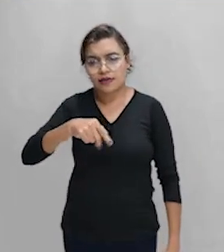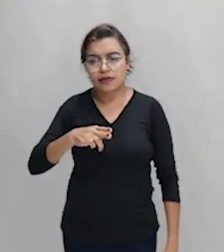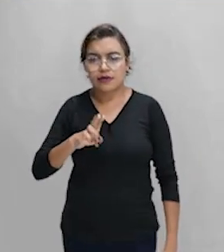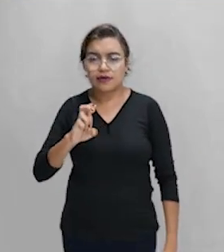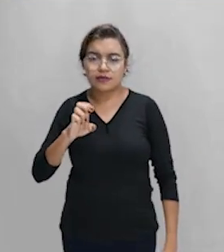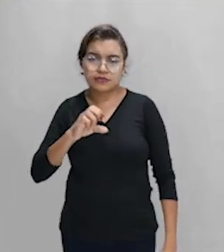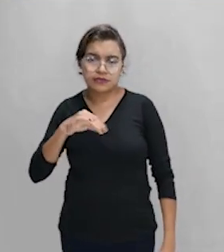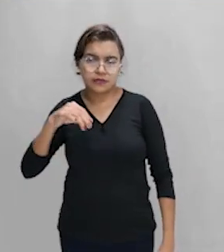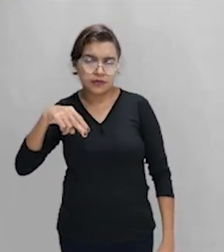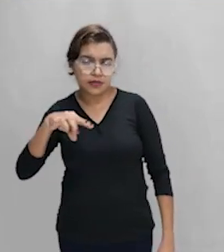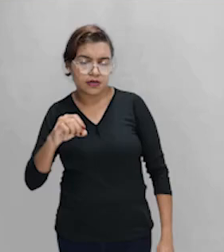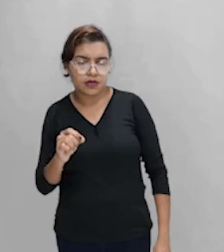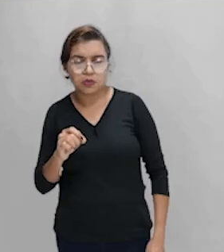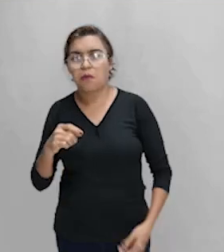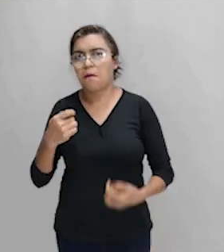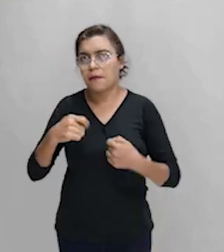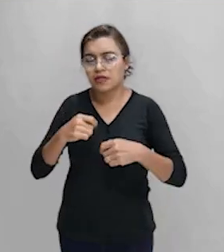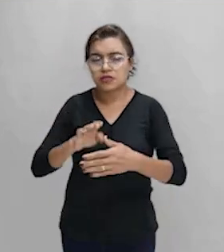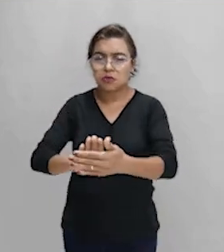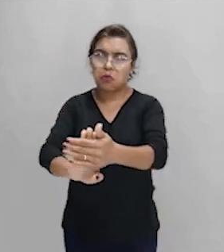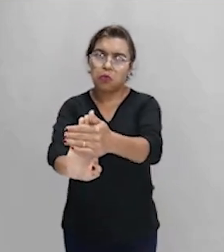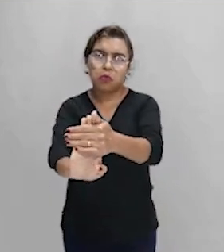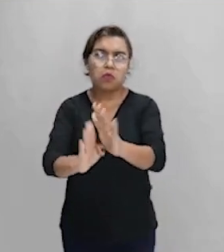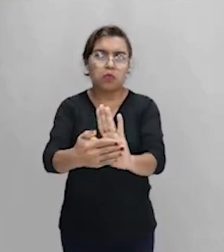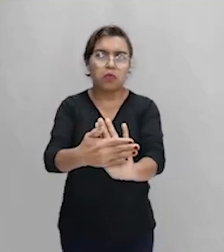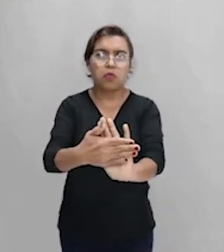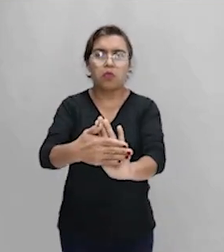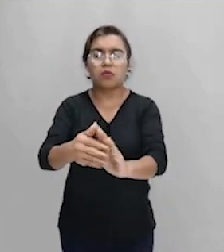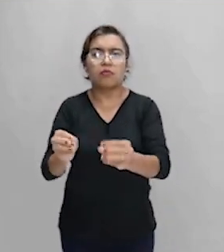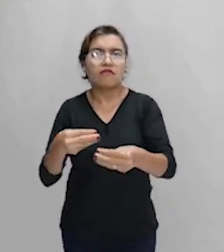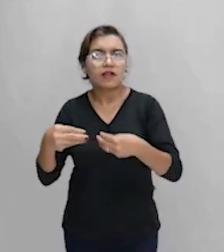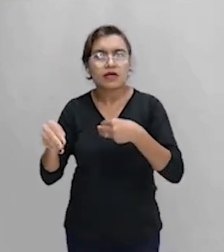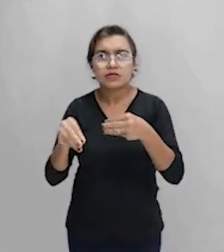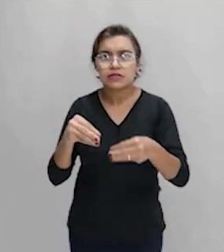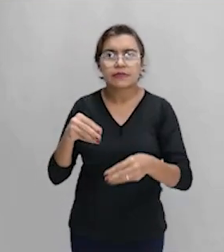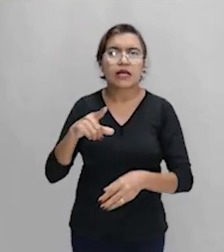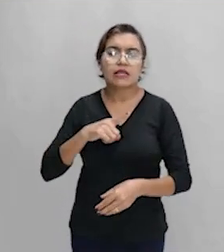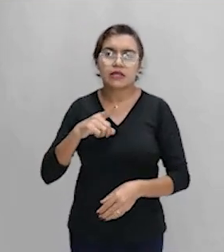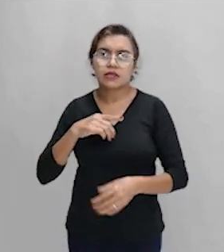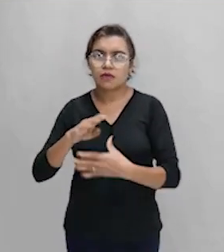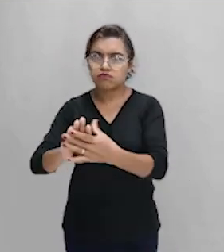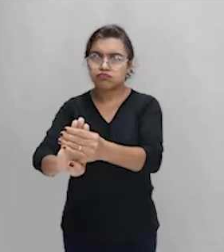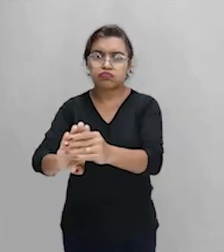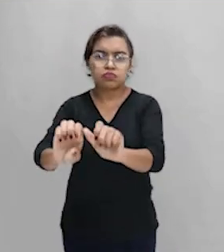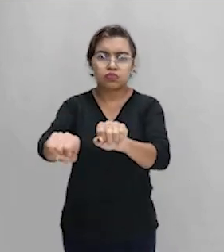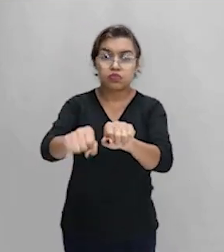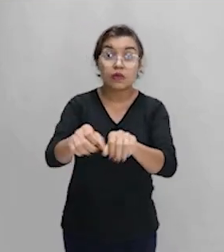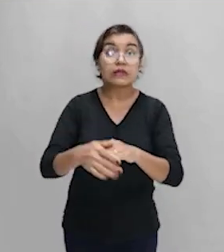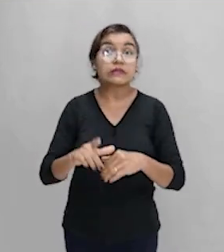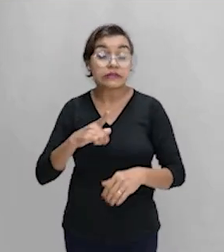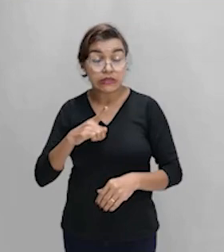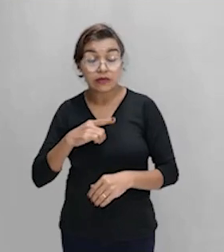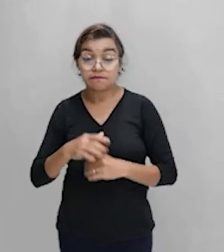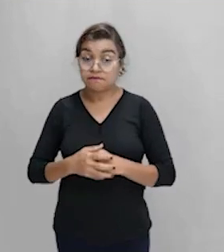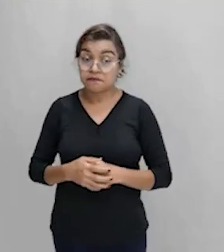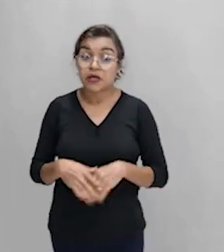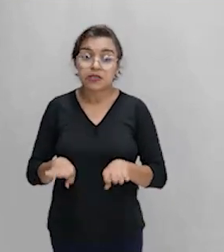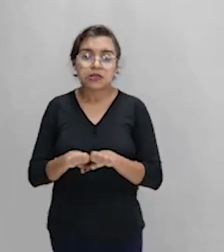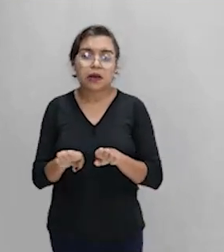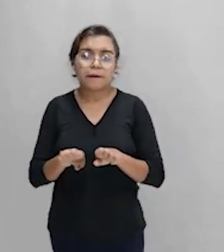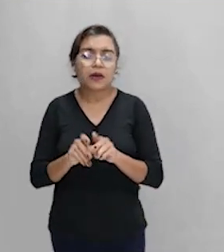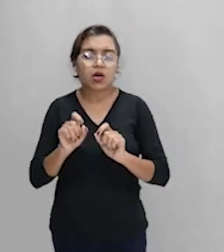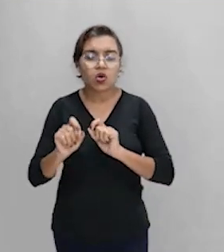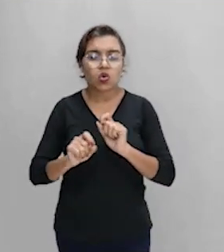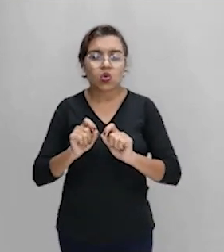treinamento, vai alongar, vai fazer um pouco de trabalho de flexibilidade. A parte do condicionamento em si, que é a maior parte do treino, obviamente. E